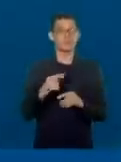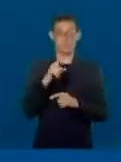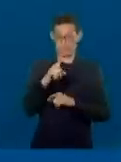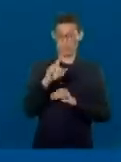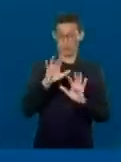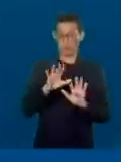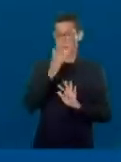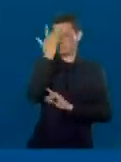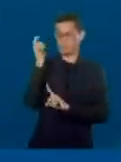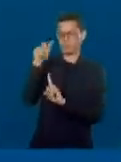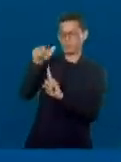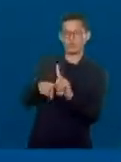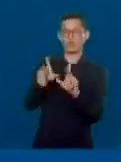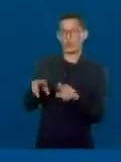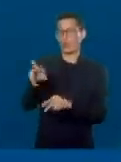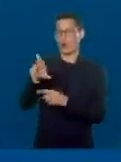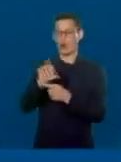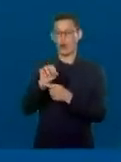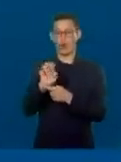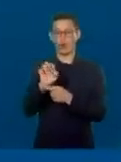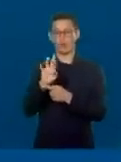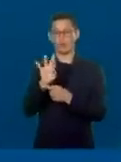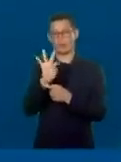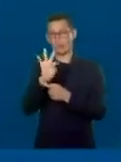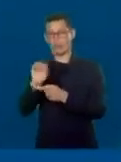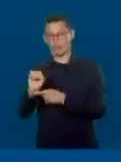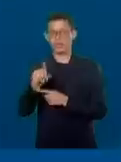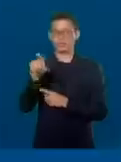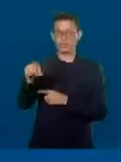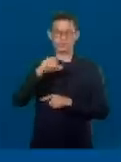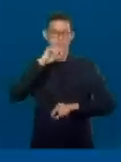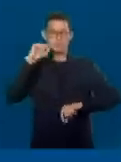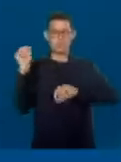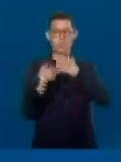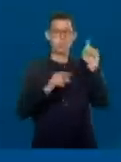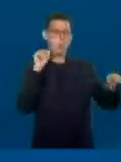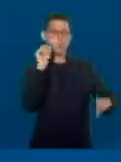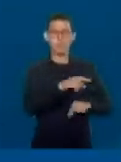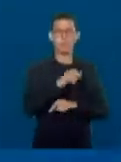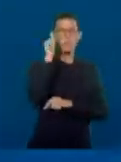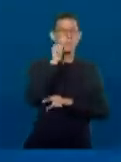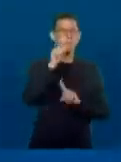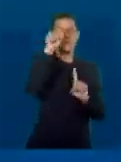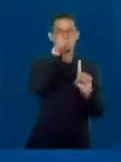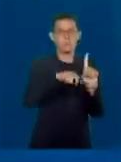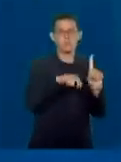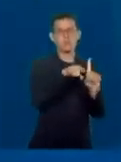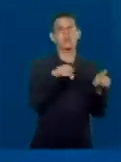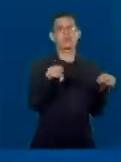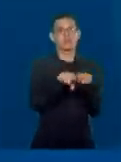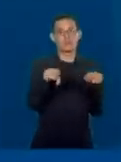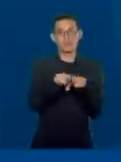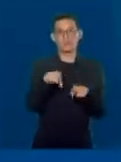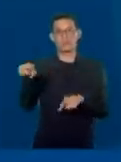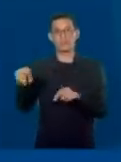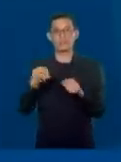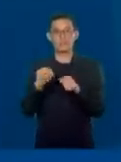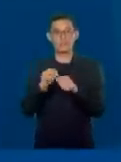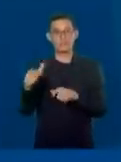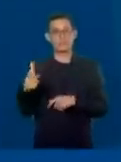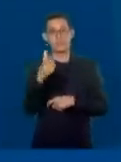como Roberto Jefferson agiu, xingando uma mulher e também recebendo a bala